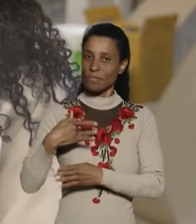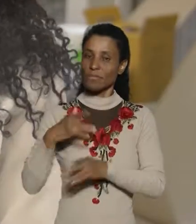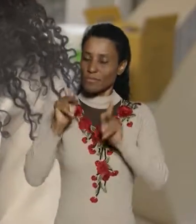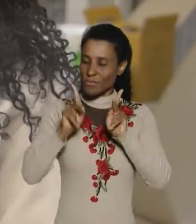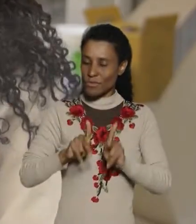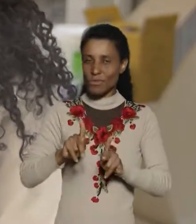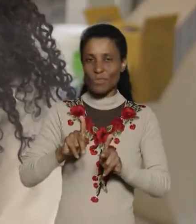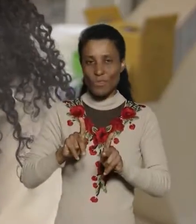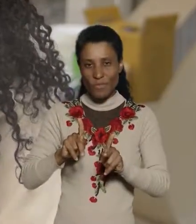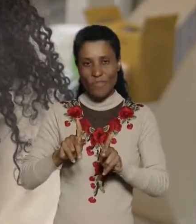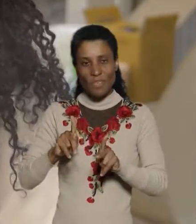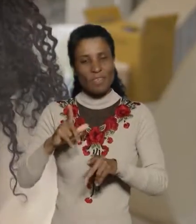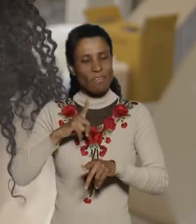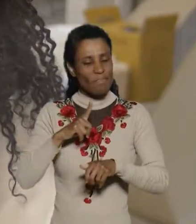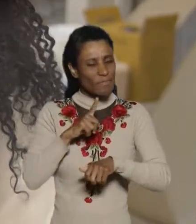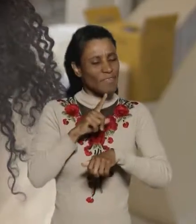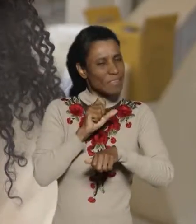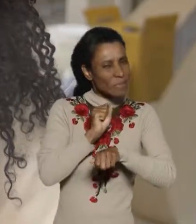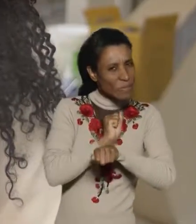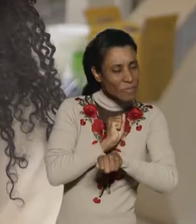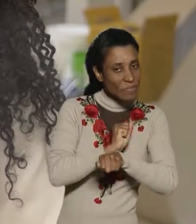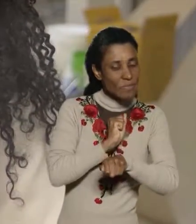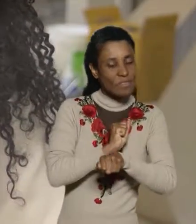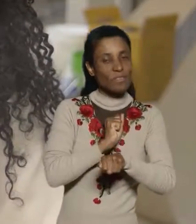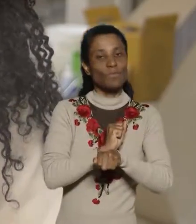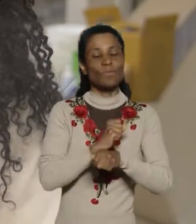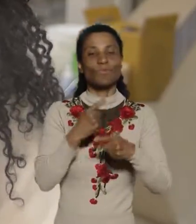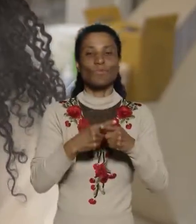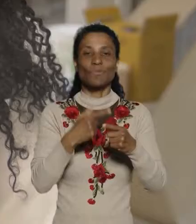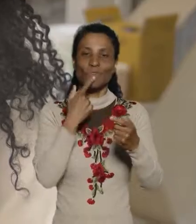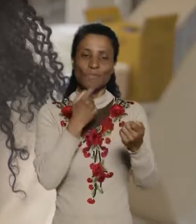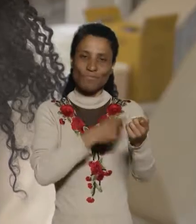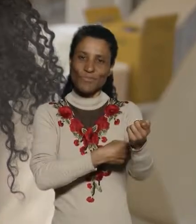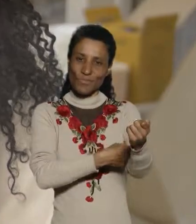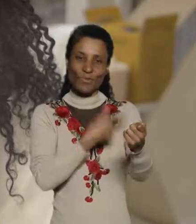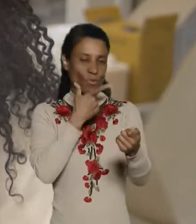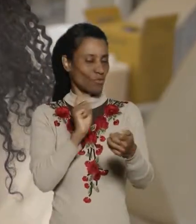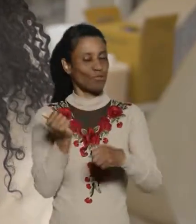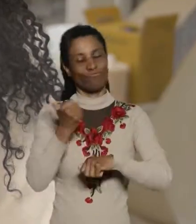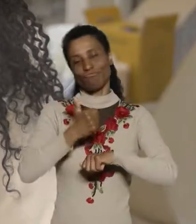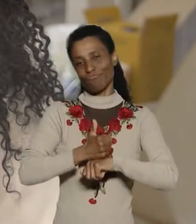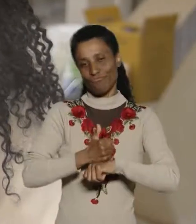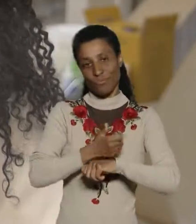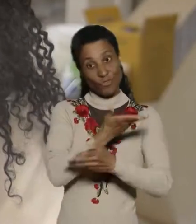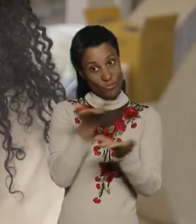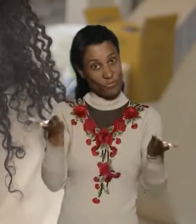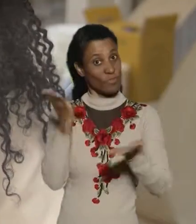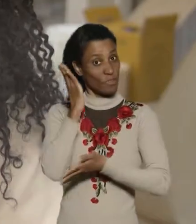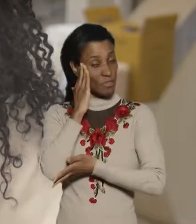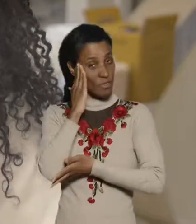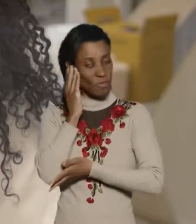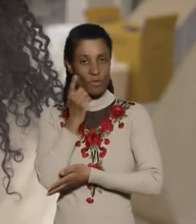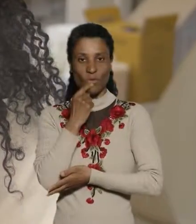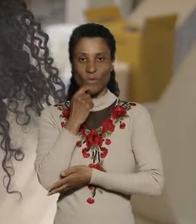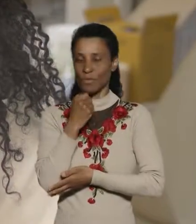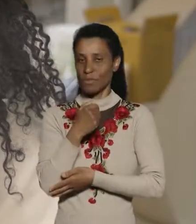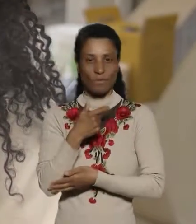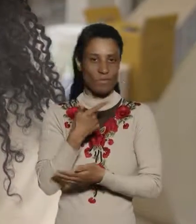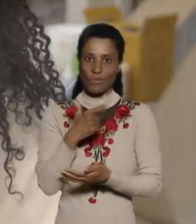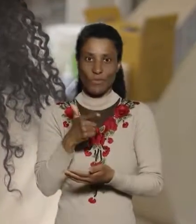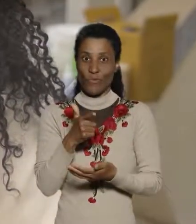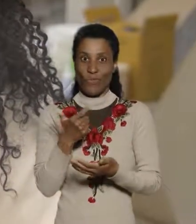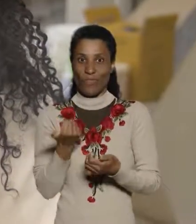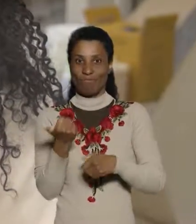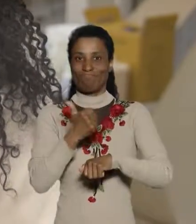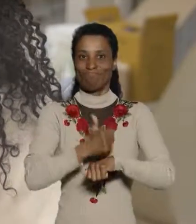que está lá do outro lado aguardando por esse hemocomponente que não tem substituto. Como todos sabem, o sangue ele não tem substituto,